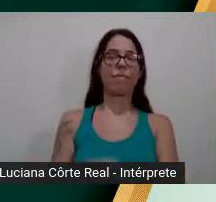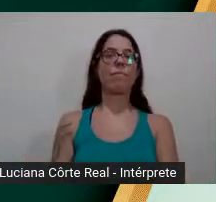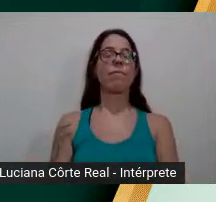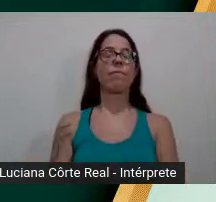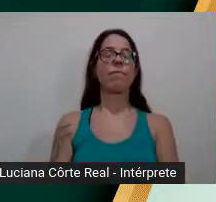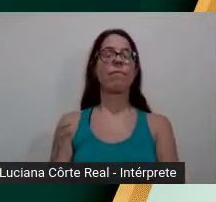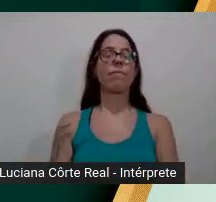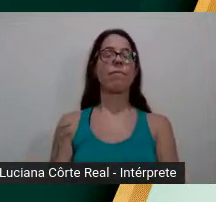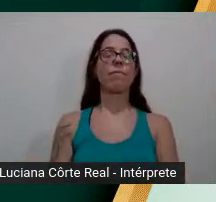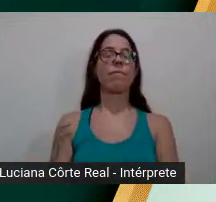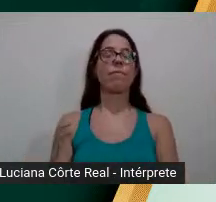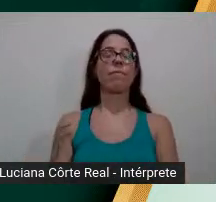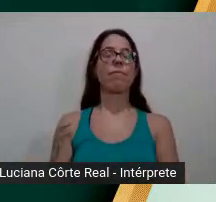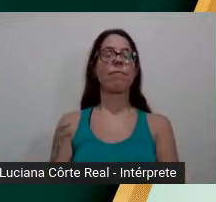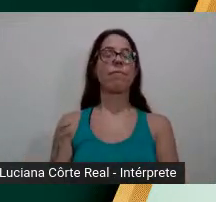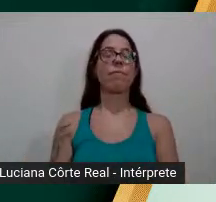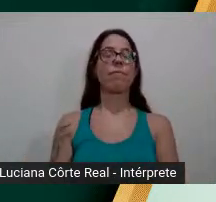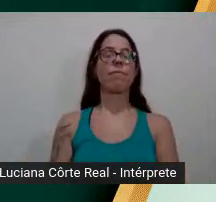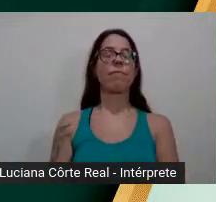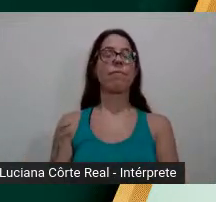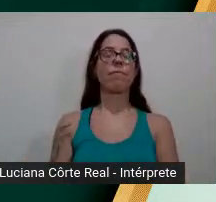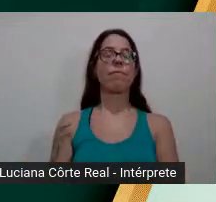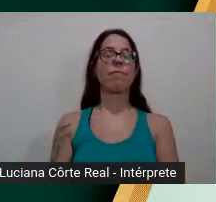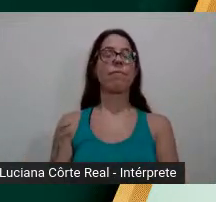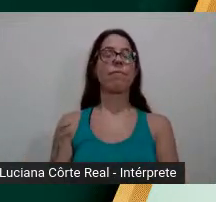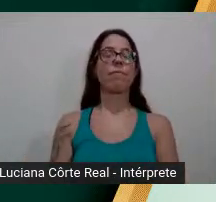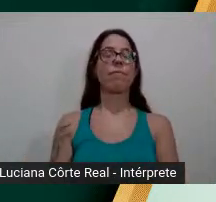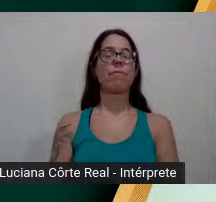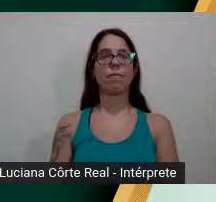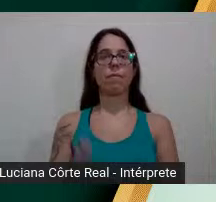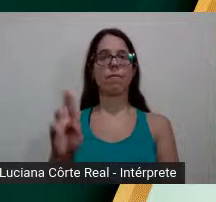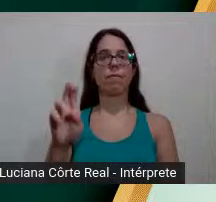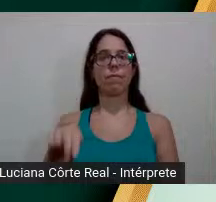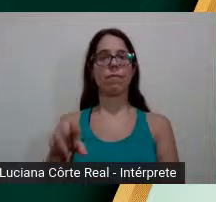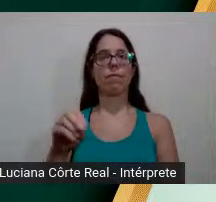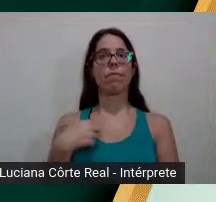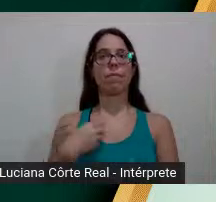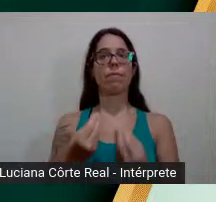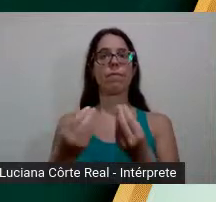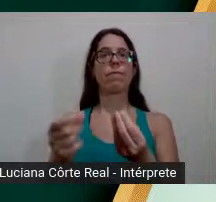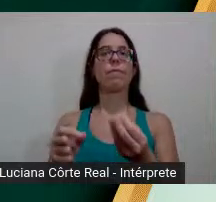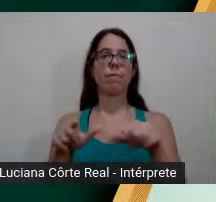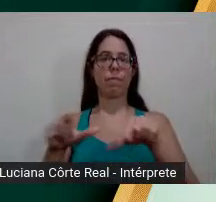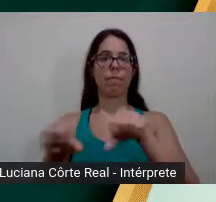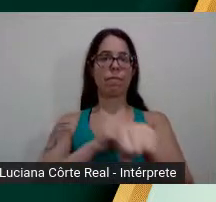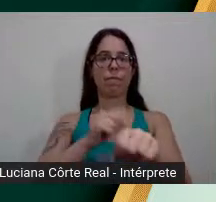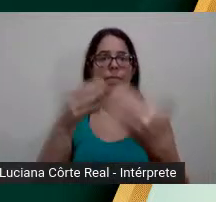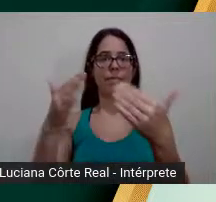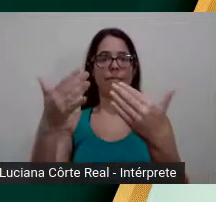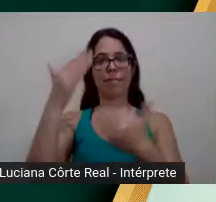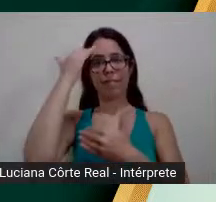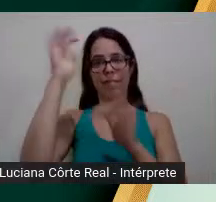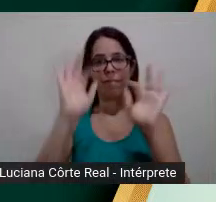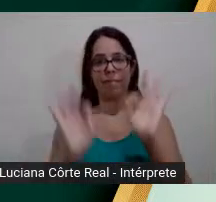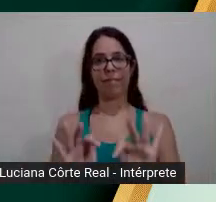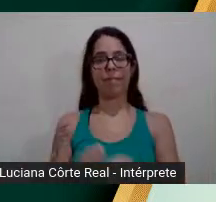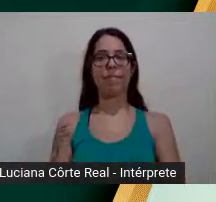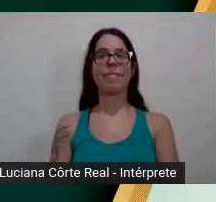Bruno Dolens Sela. Bruno, confiro-te o grau. Parabéns, sucesso,